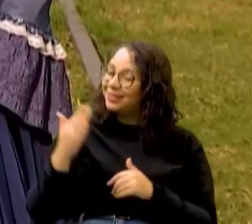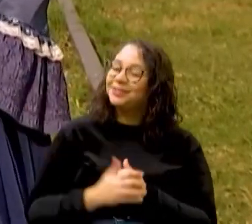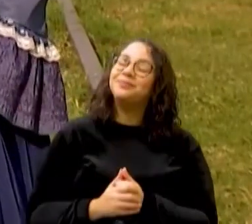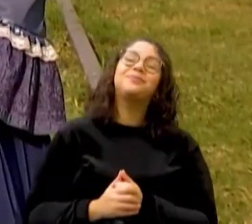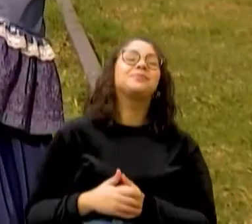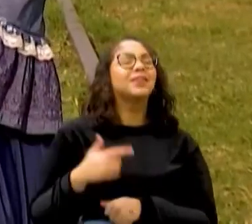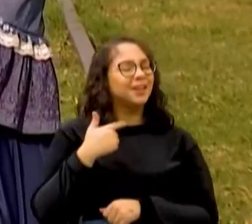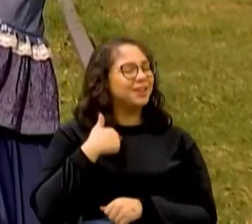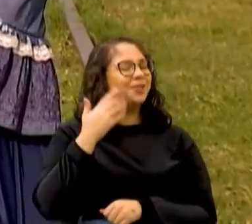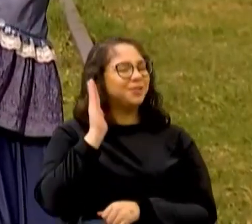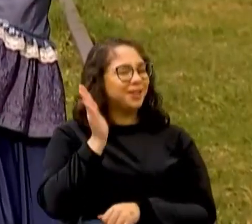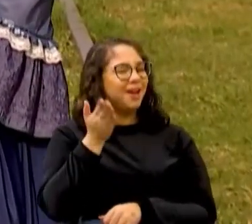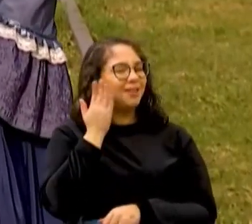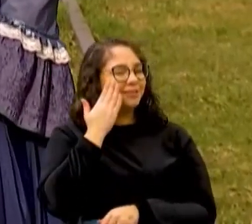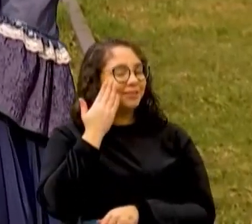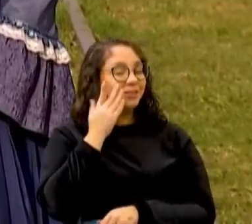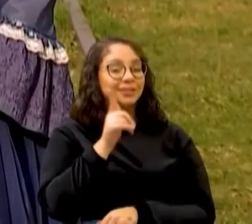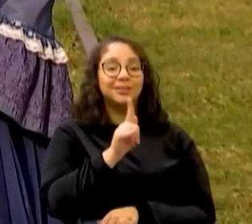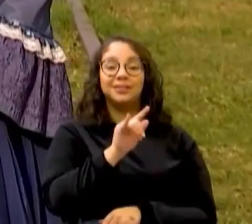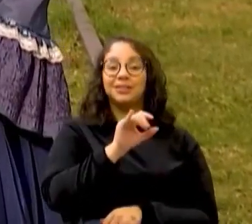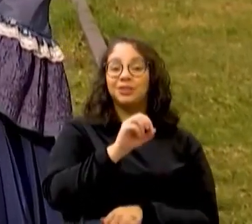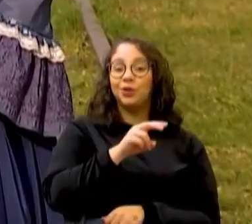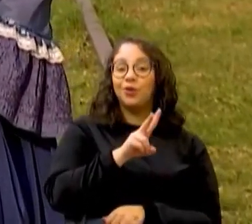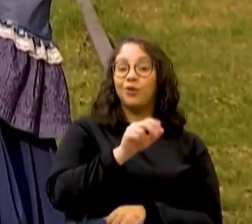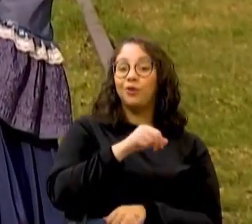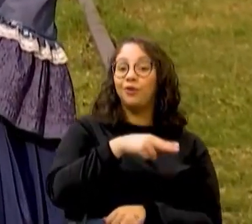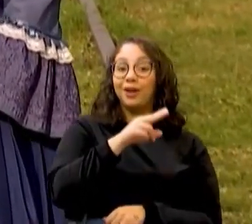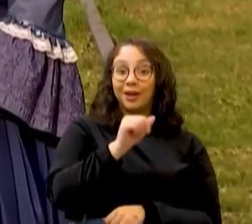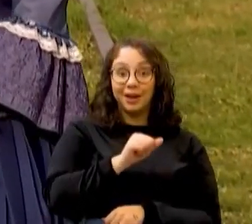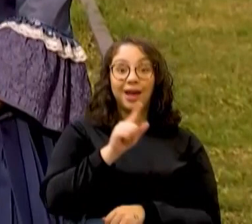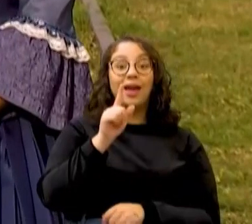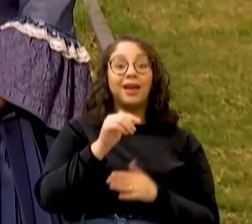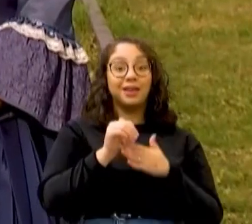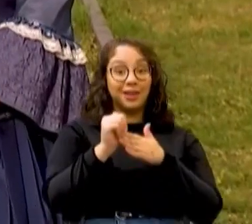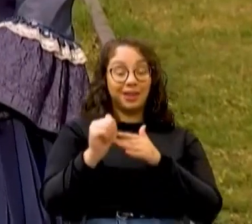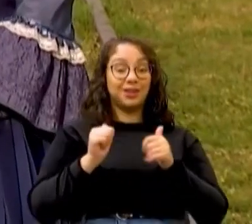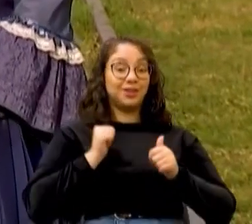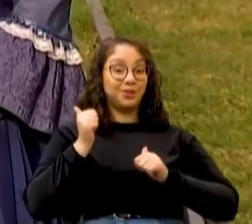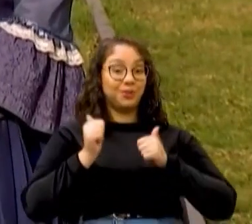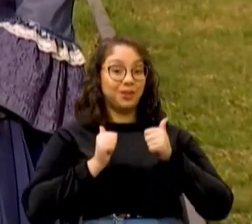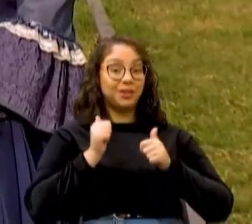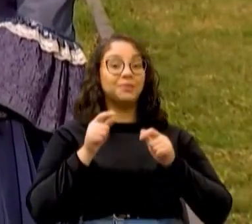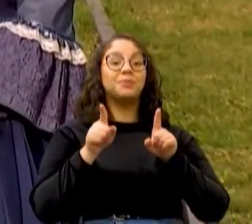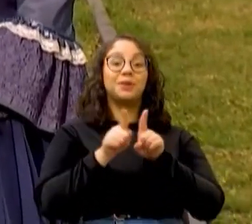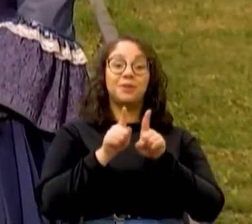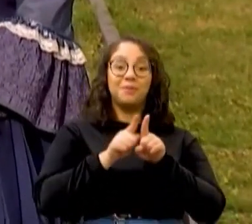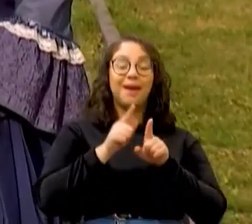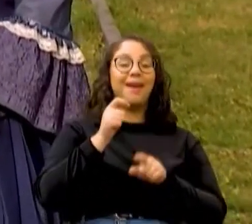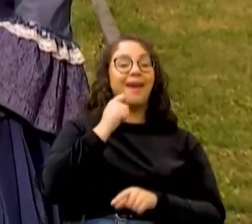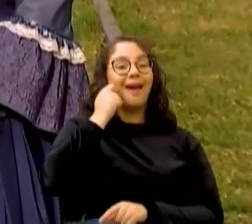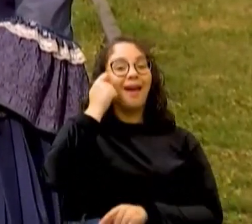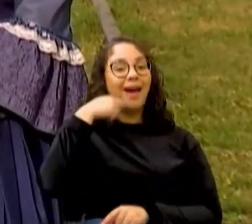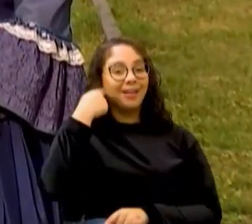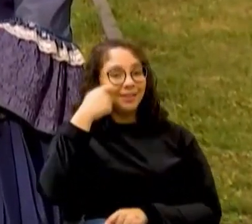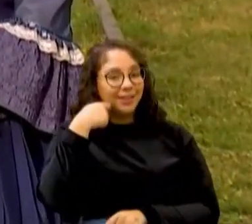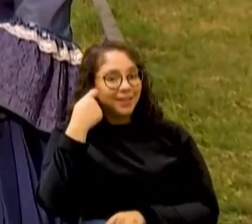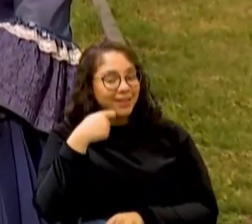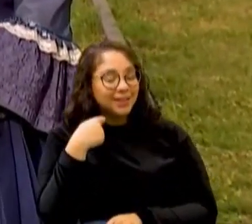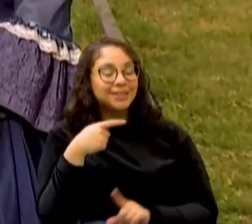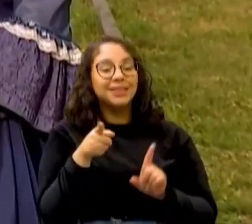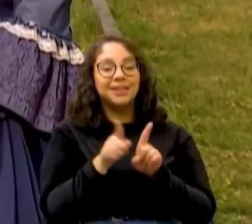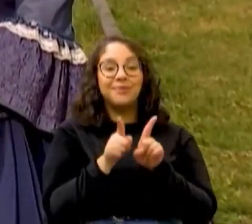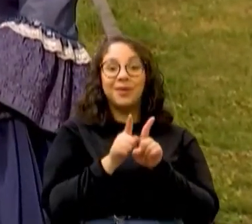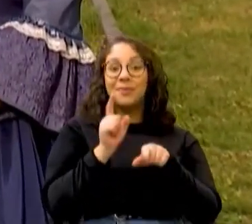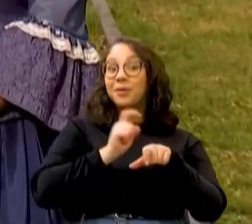a você e eu sei que a Giovana gente ela além de guia de turismo ela também é atriz e também tem